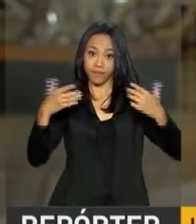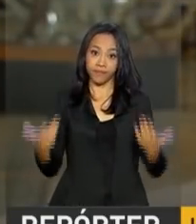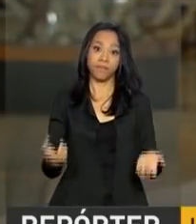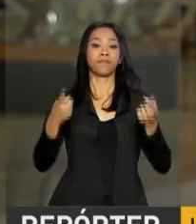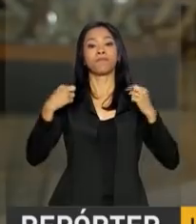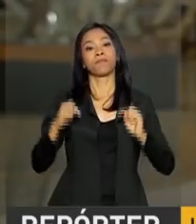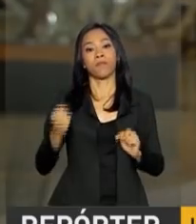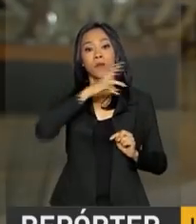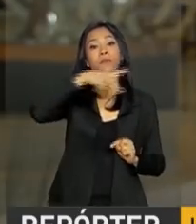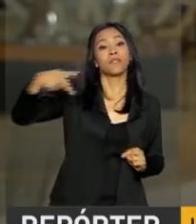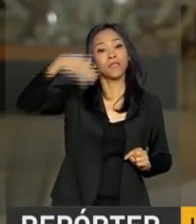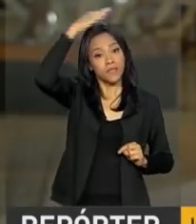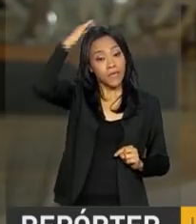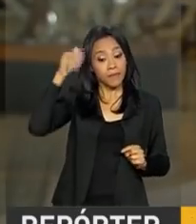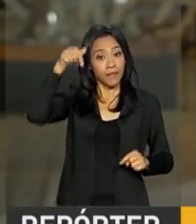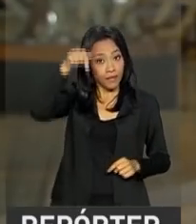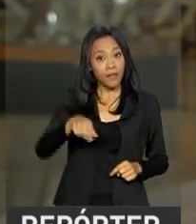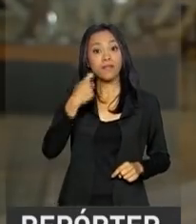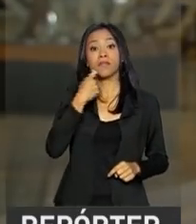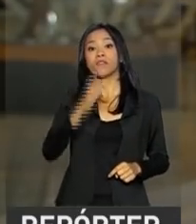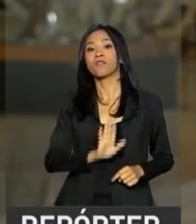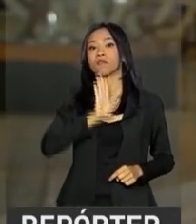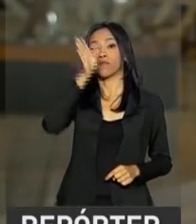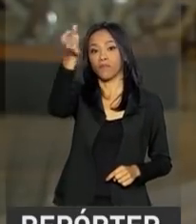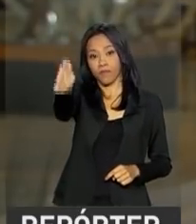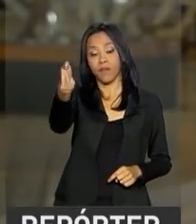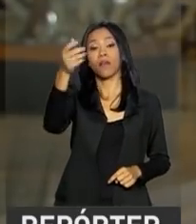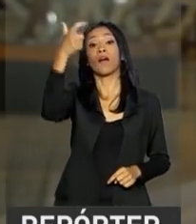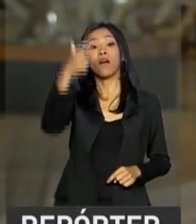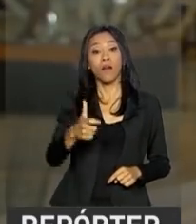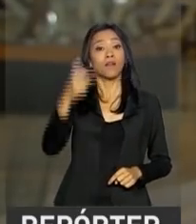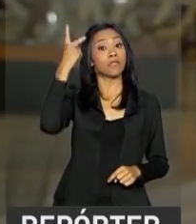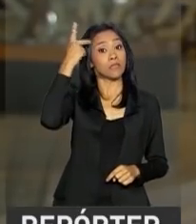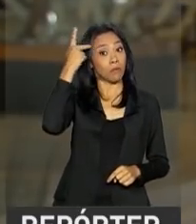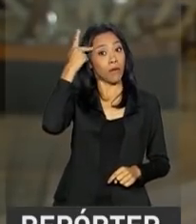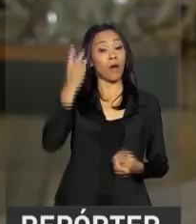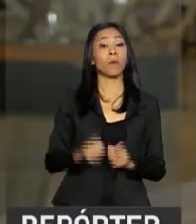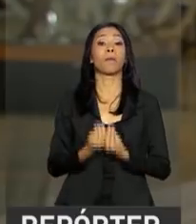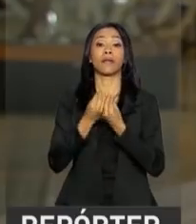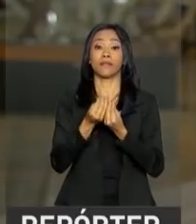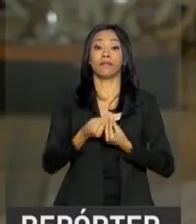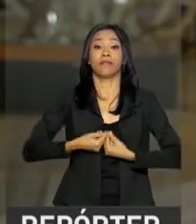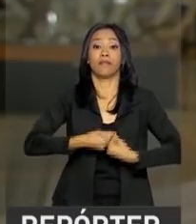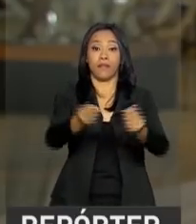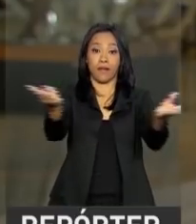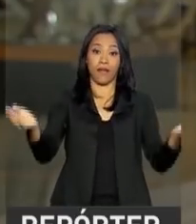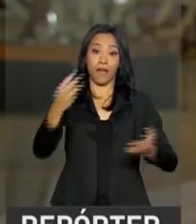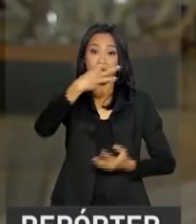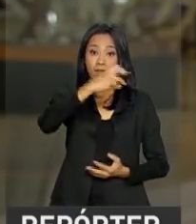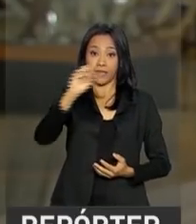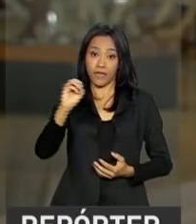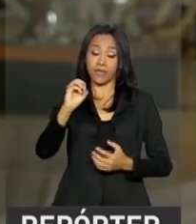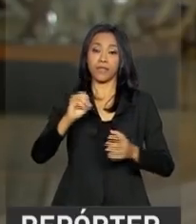presidente michel temer vai nesta sexta-feira até a cidade de sorocaba no interior de são paulo para entregar 300 ambulâncias do serviço de atendimento